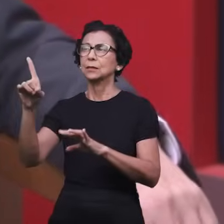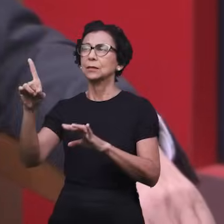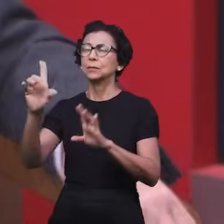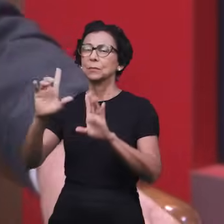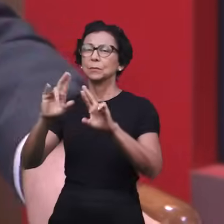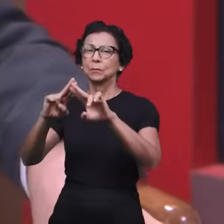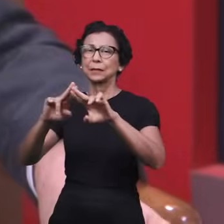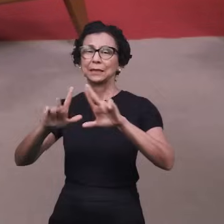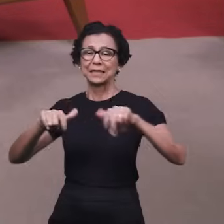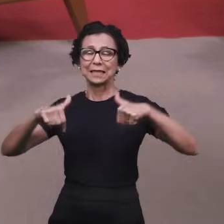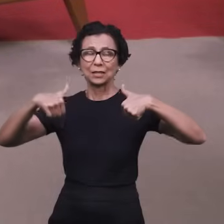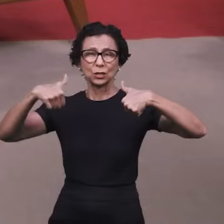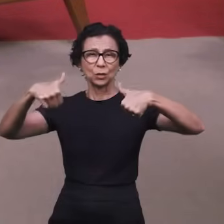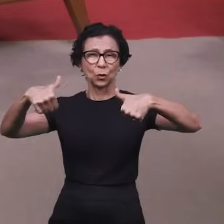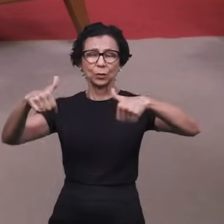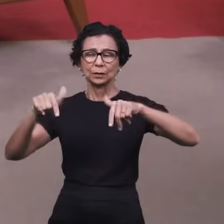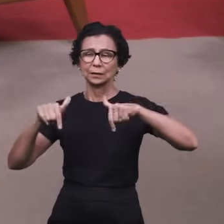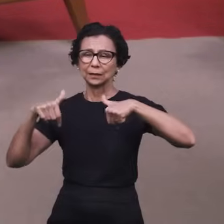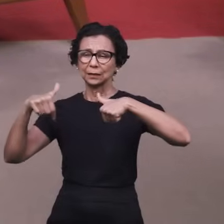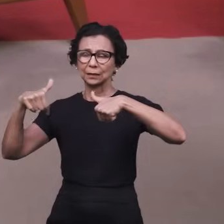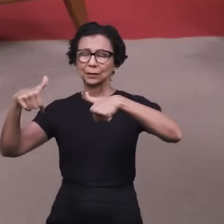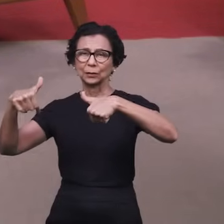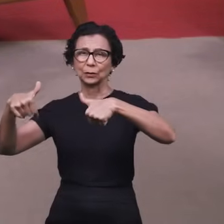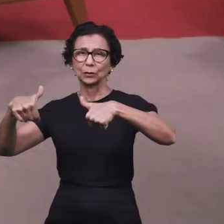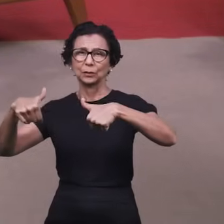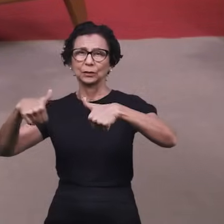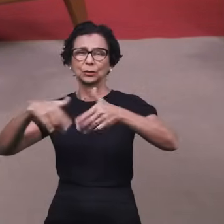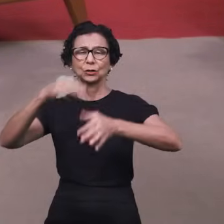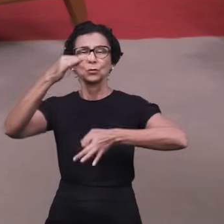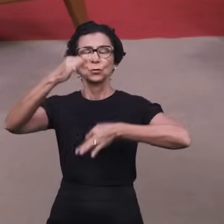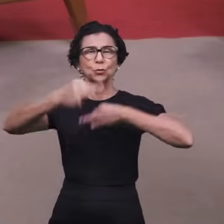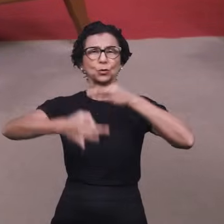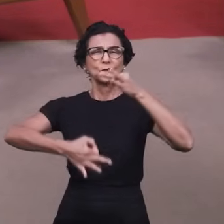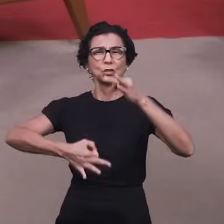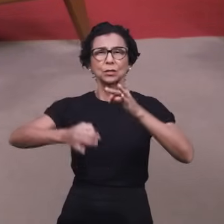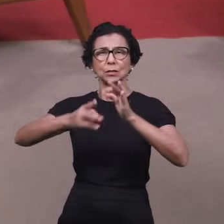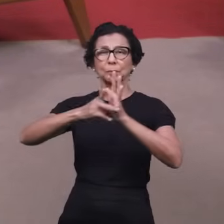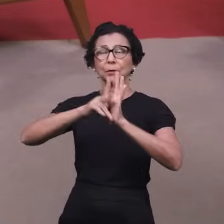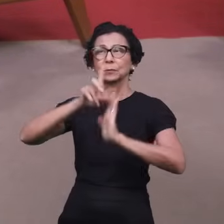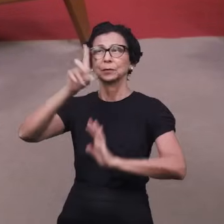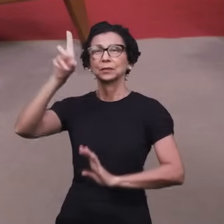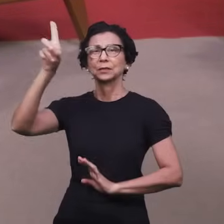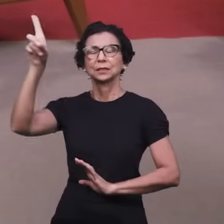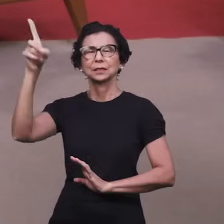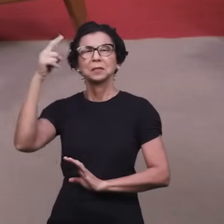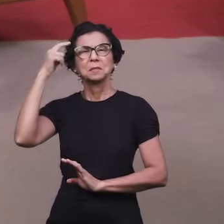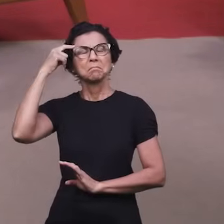parte de Deus. Maravilha. Glória a Jesus. Que texto, né, rapaz? Que